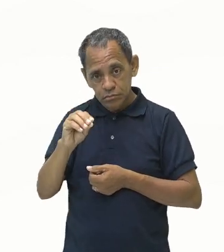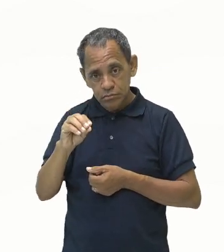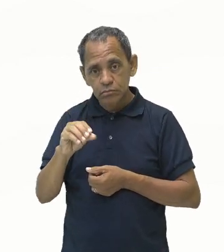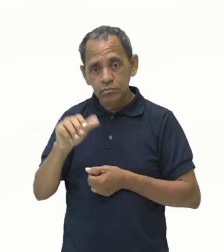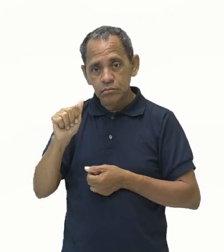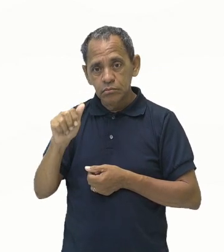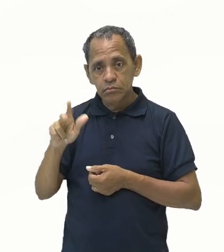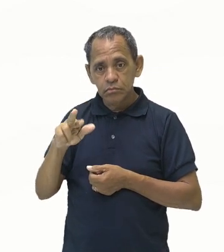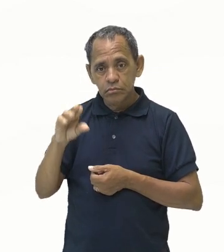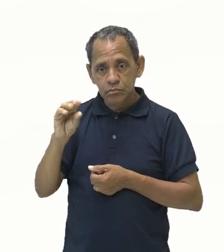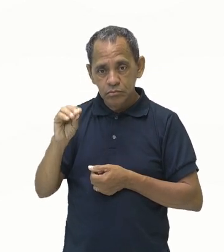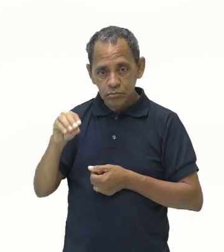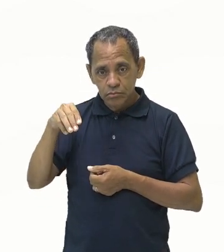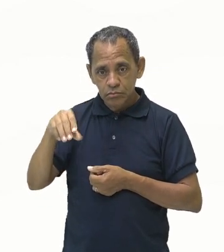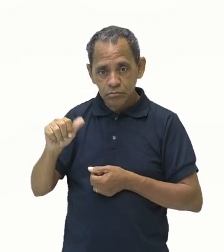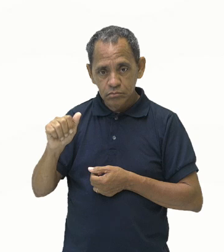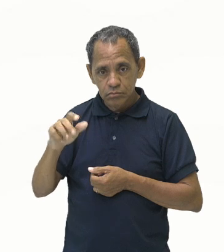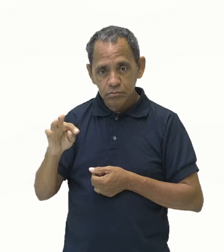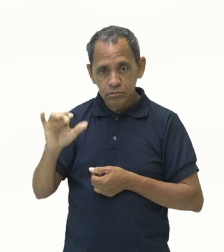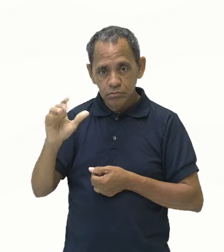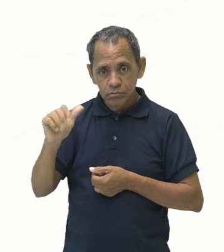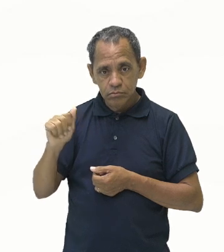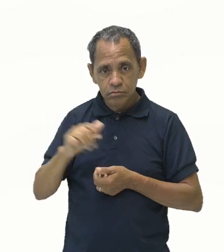e aqui quanto à natureza.